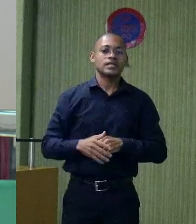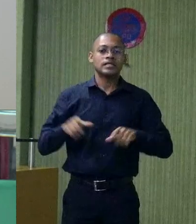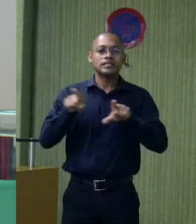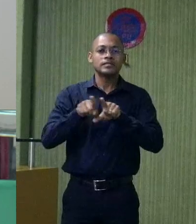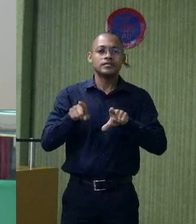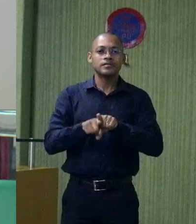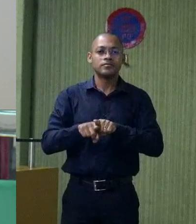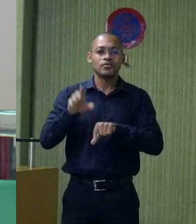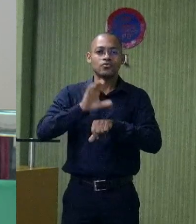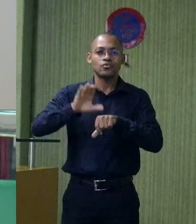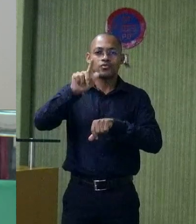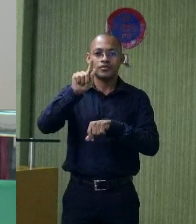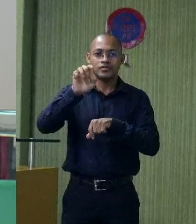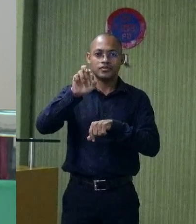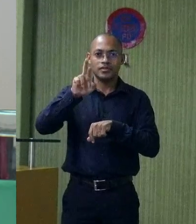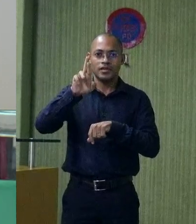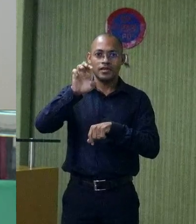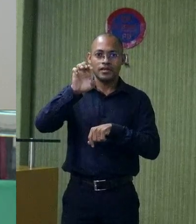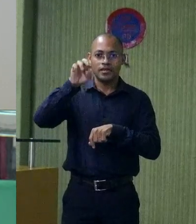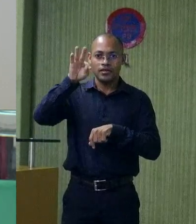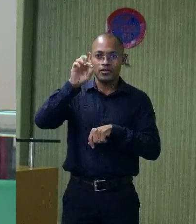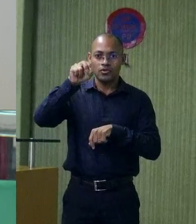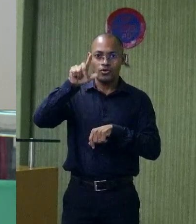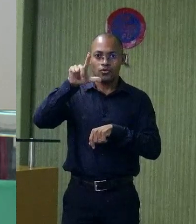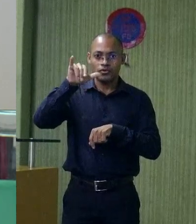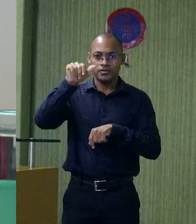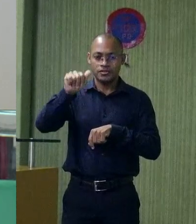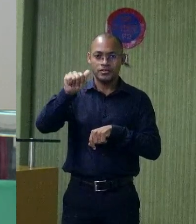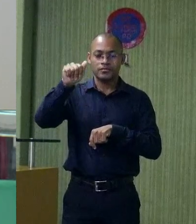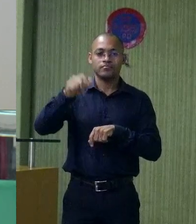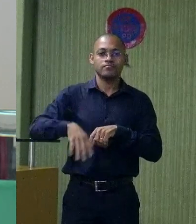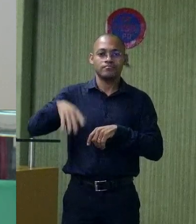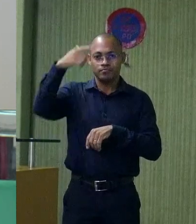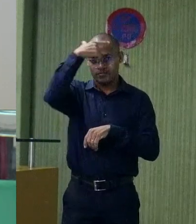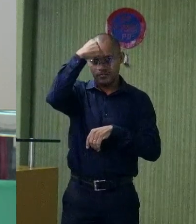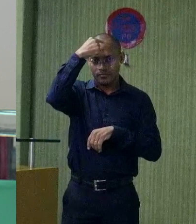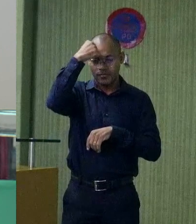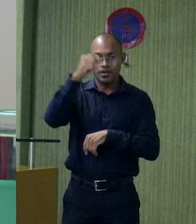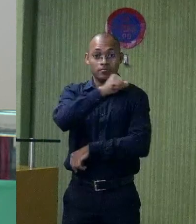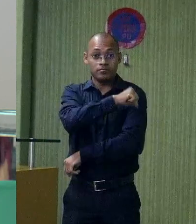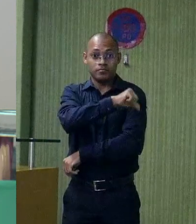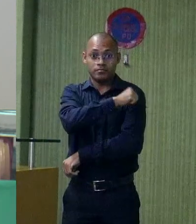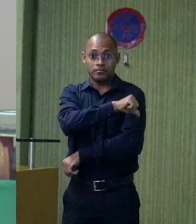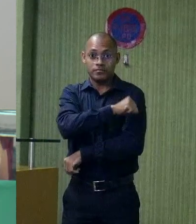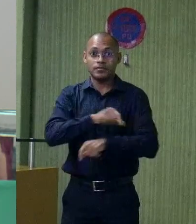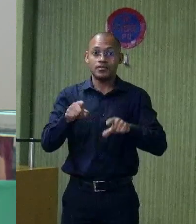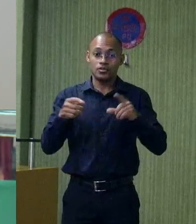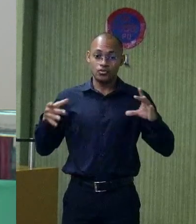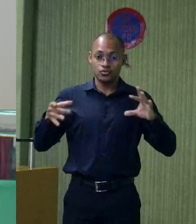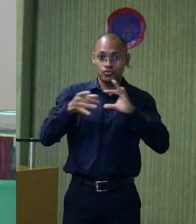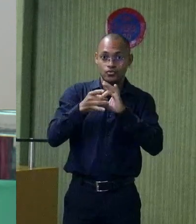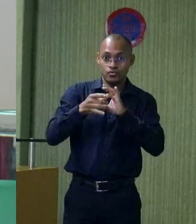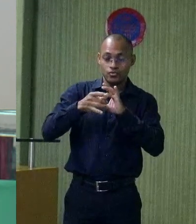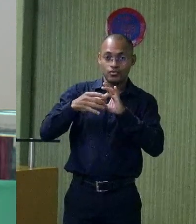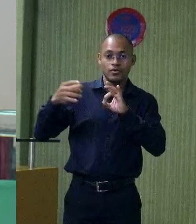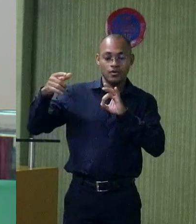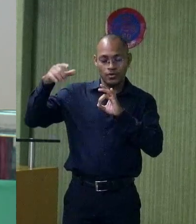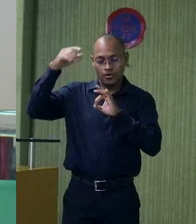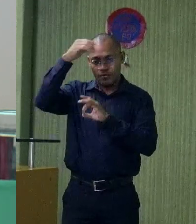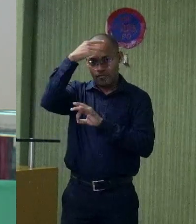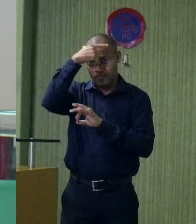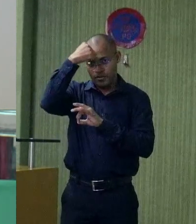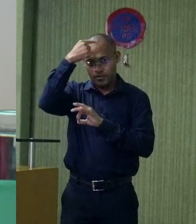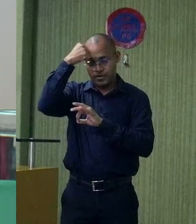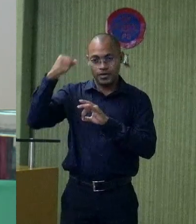gerontologia e saúde do idoso pela Universidade Estadual do Rio de Janeiro em convênio com a Universidade do Estado da Amazônia o